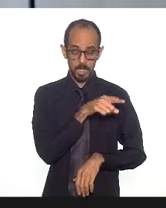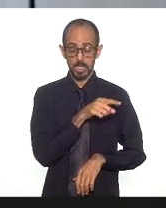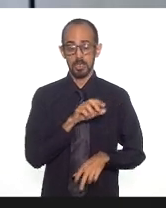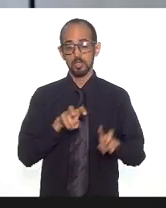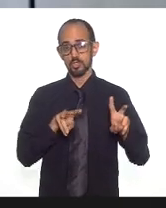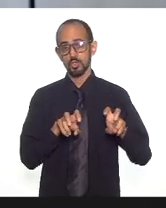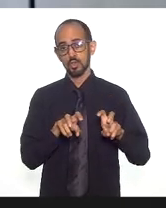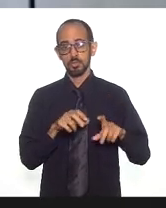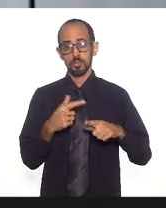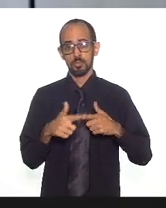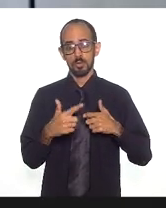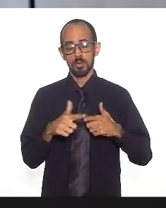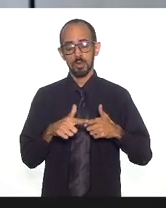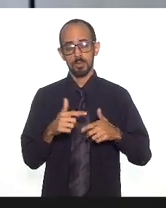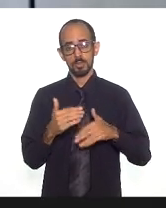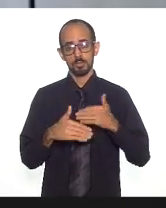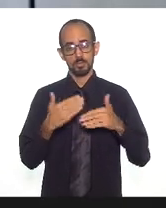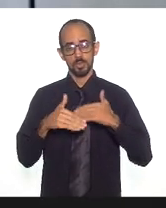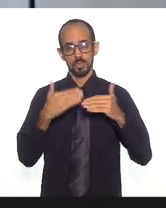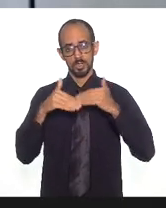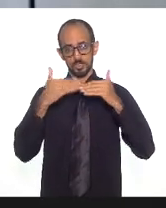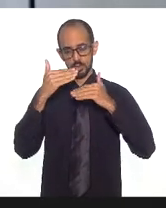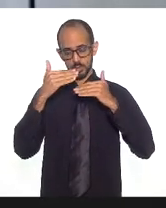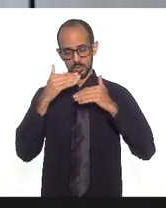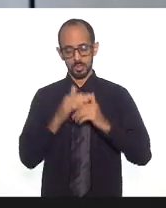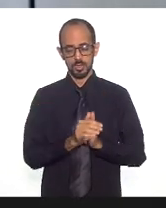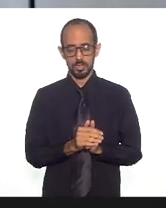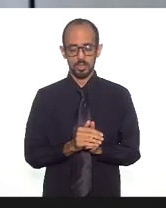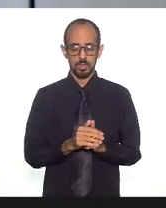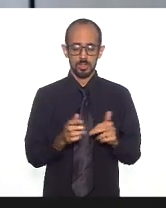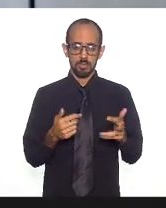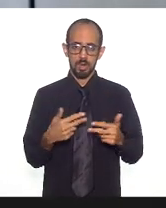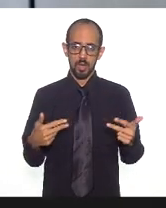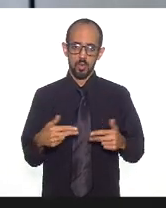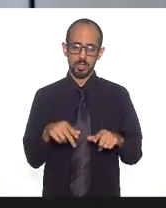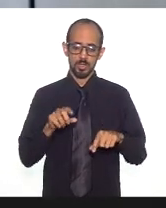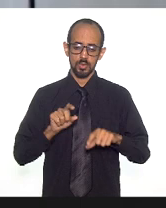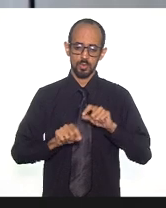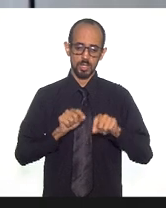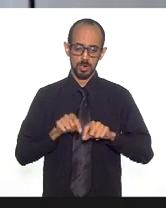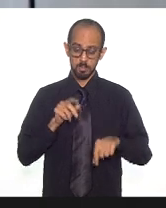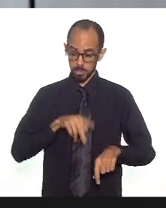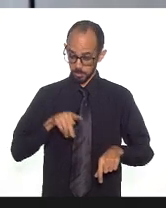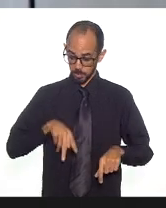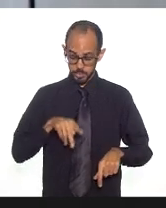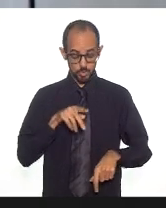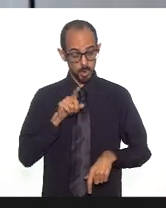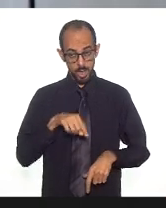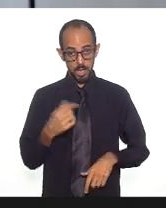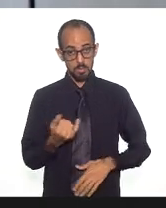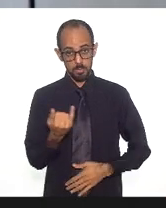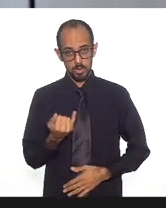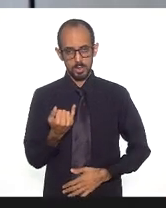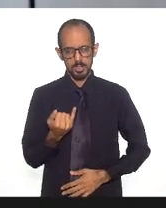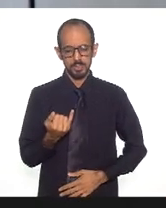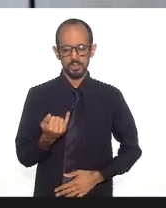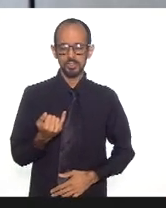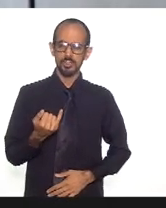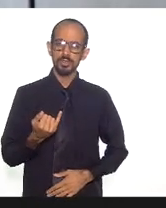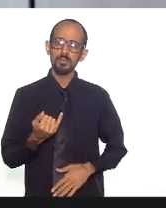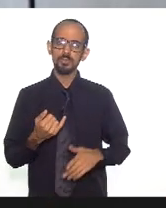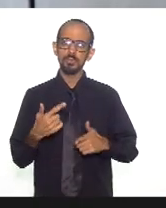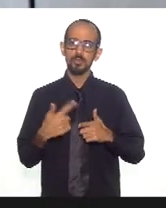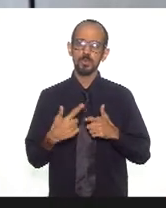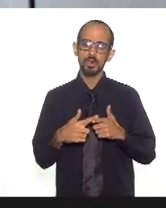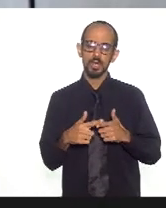das progressões, por exemplo, né, que é uma coisa que, para o professor, é muito importante, para o técnico, porque, em